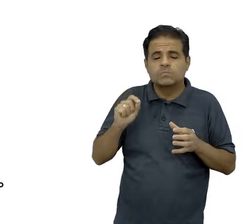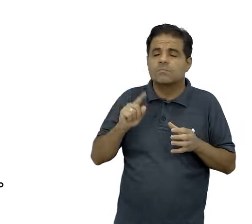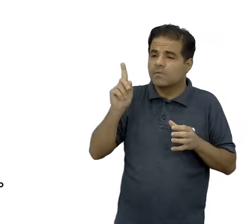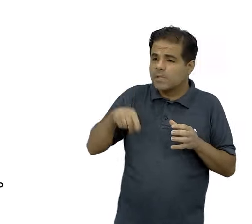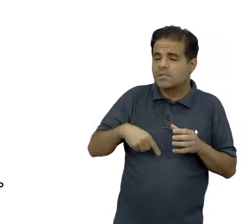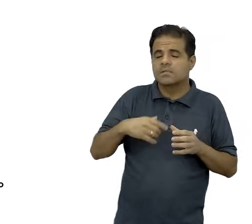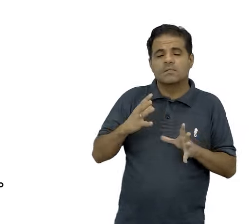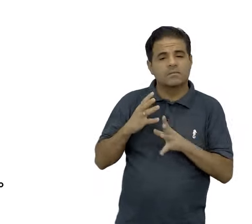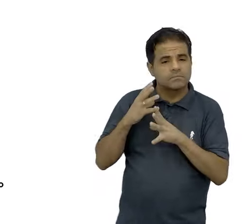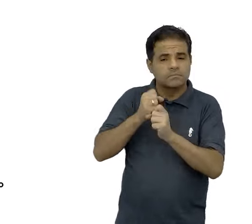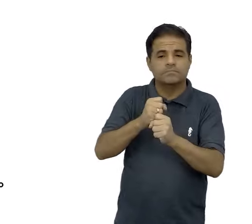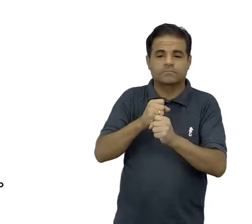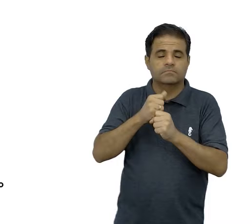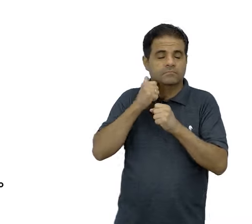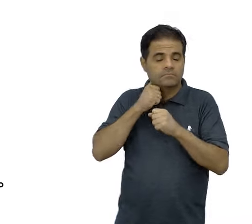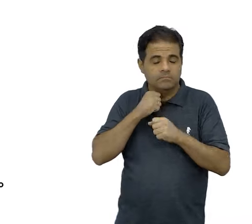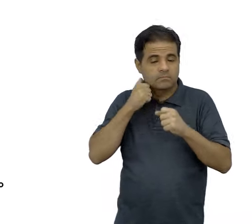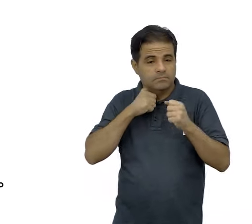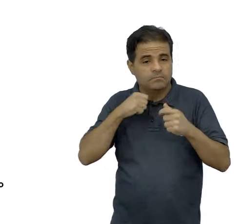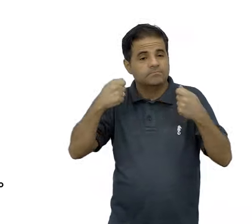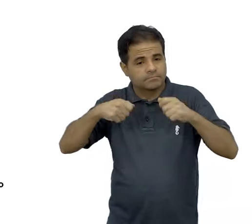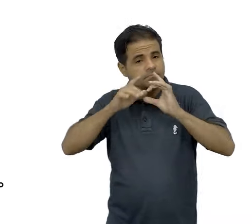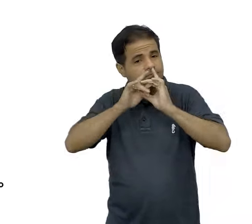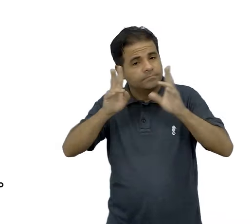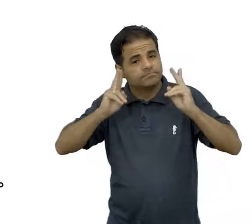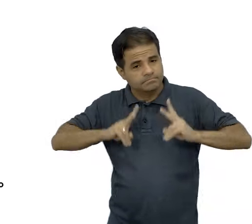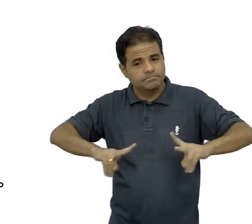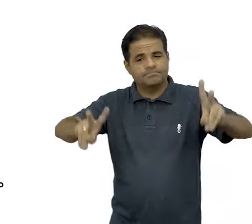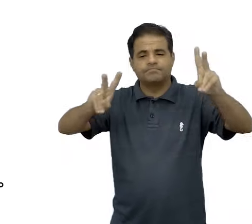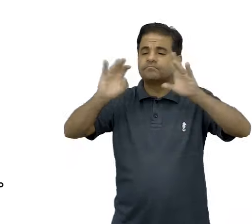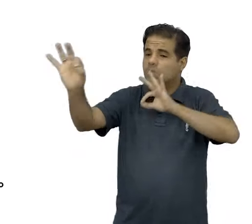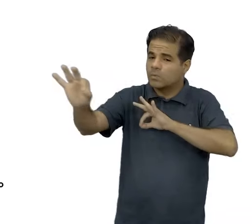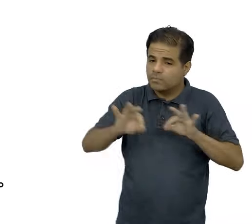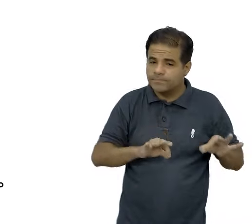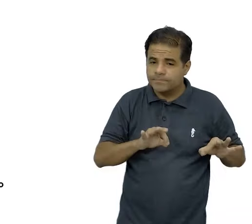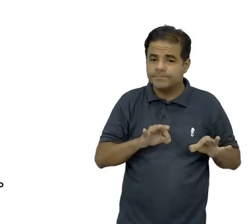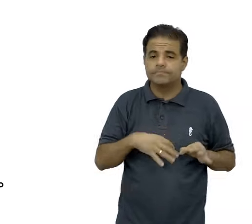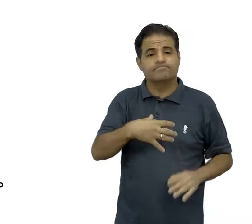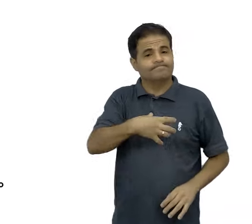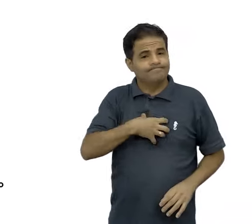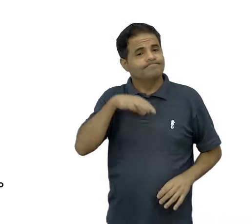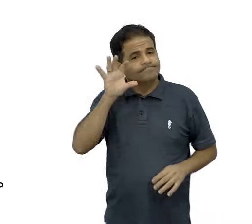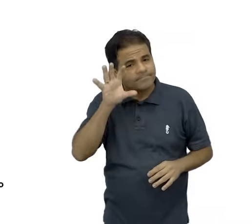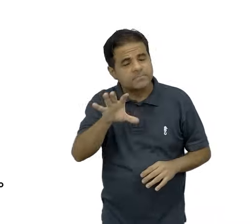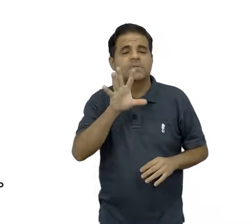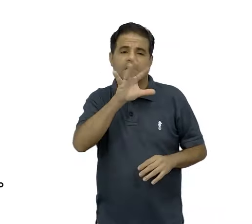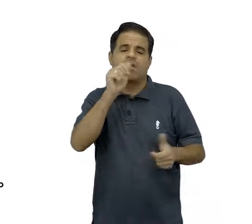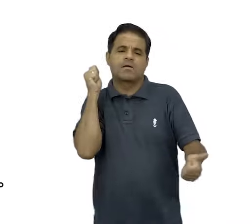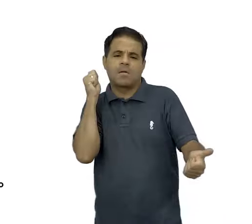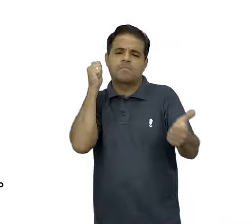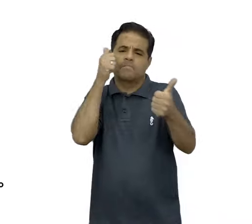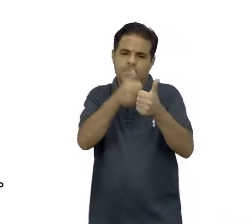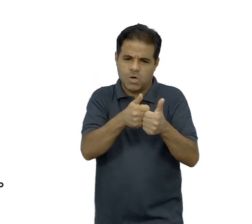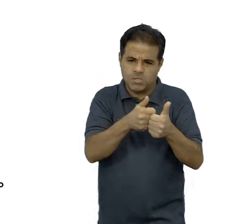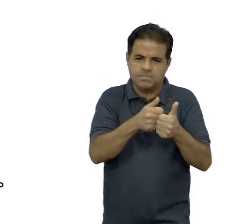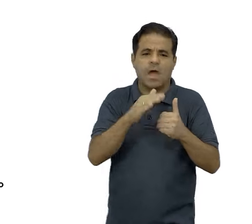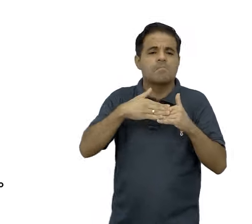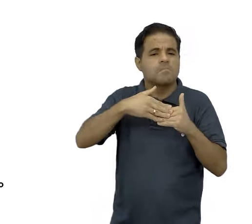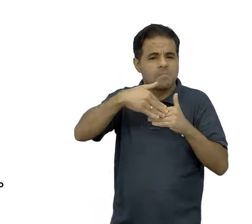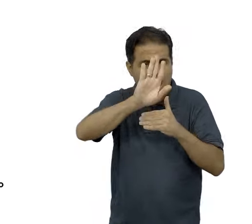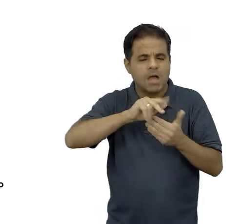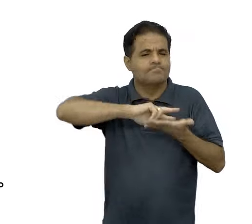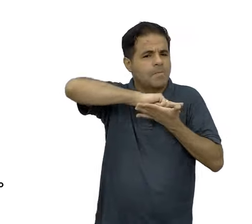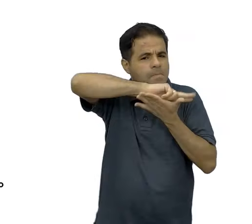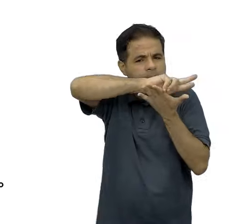de que essa totalidade, né, ela deve permanecer constante. E desse modo a gente vai se aproximando um pouco mais